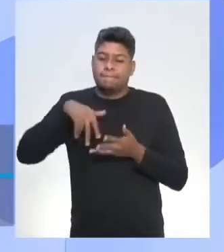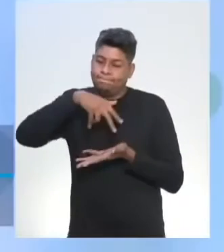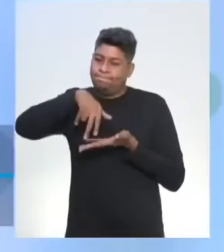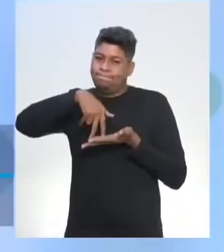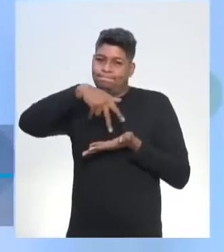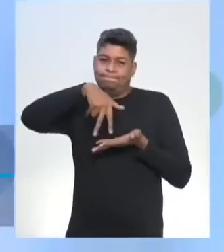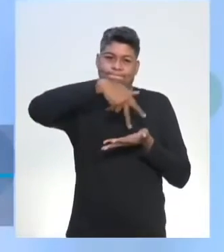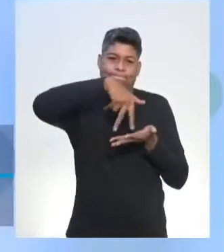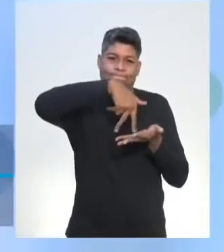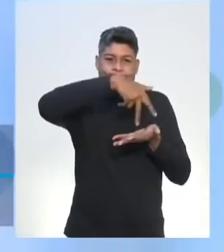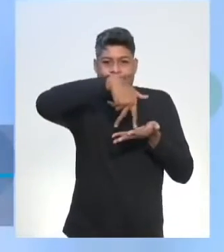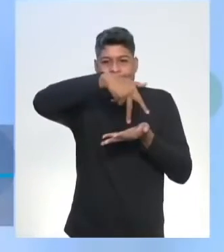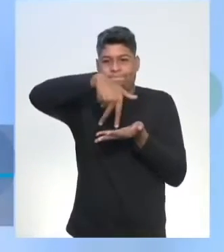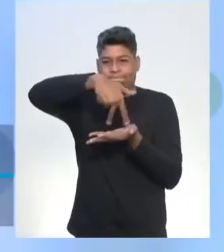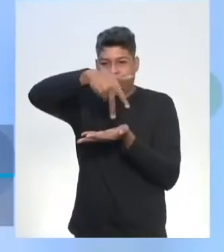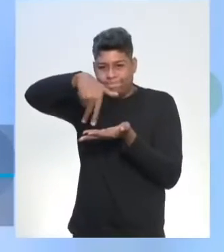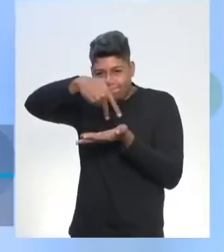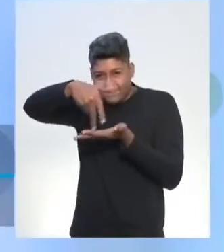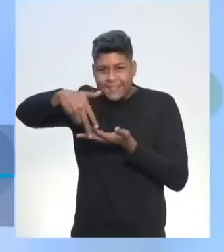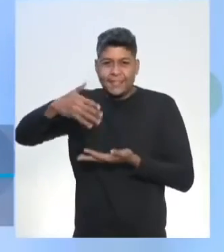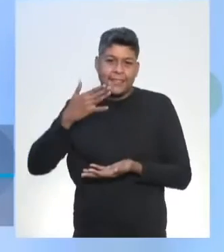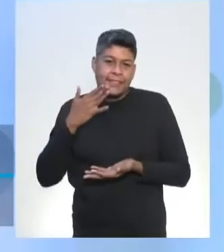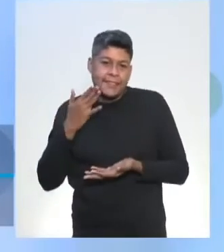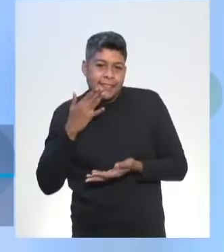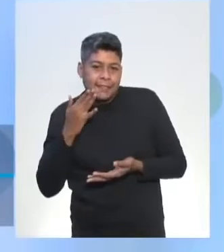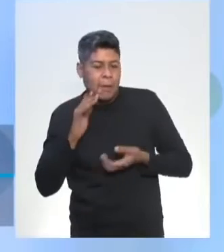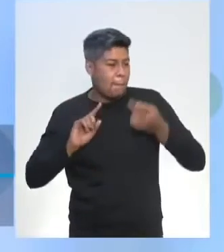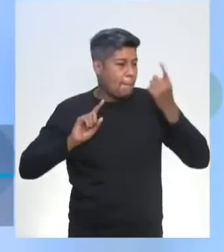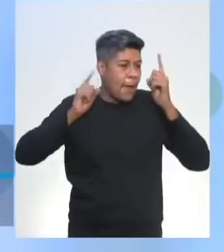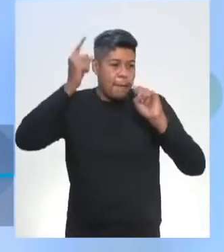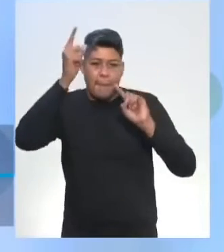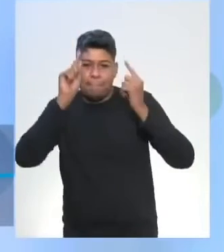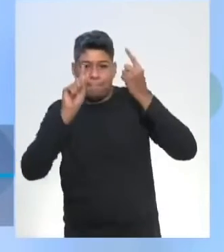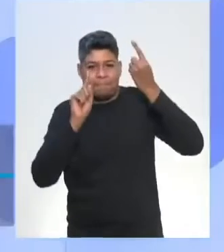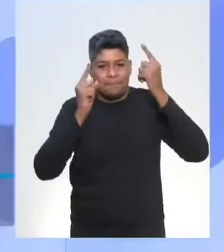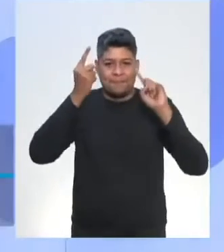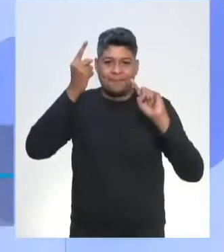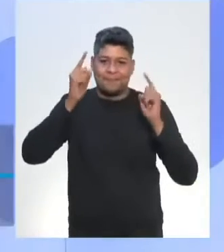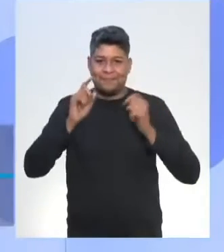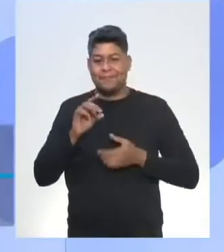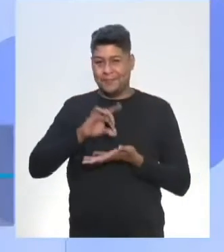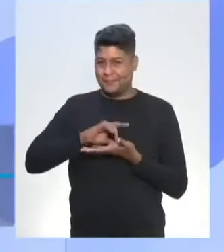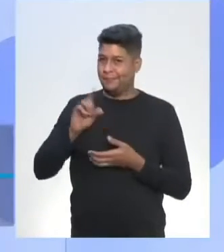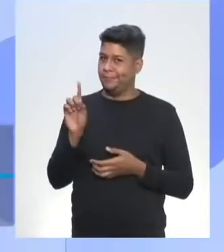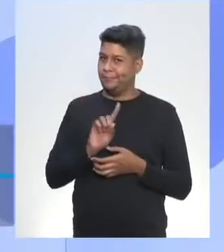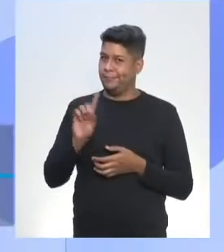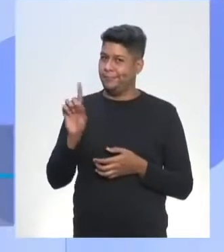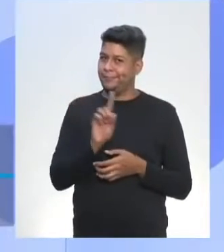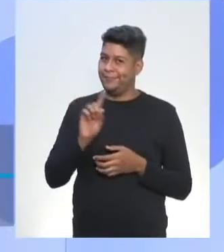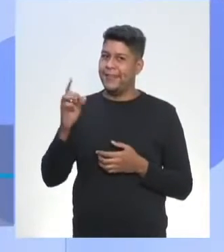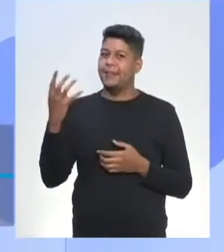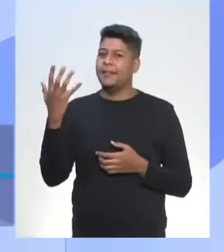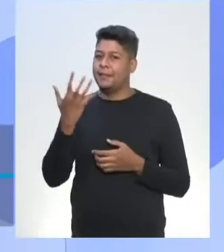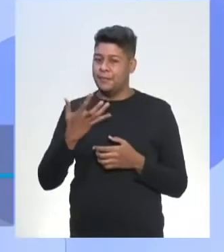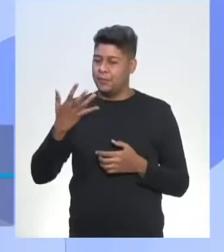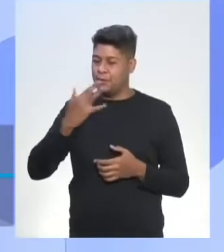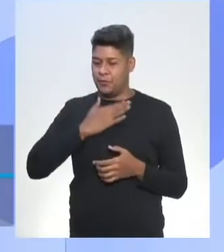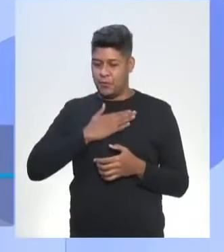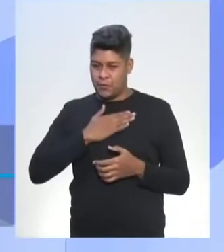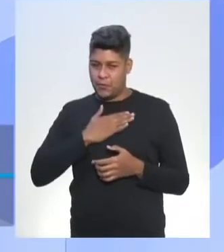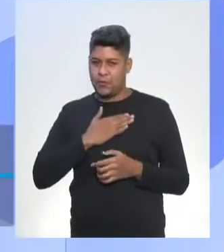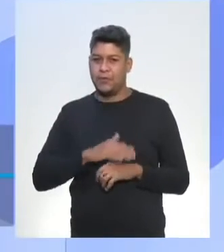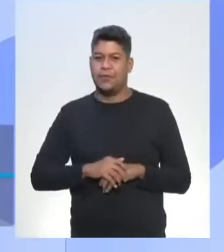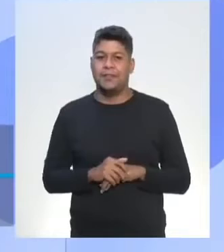tava dançando aqui né Osmar tá lá era o deus ó aqui júri não é verdade não ver ele dançando aqui essa música que ele